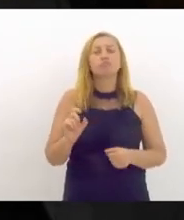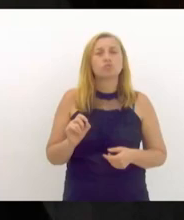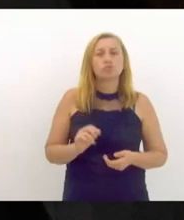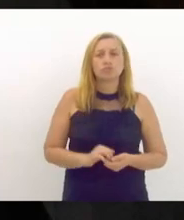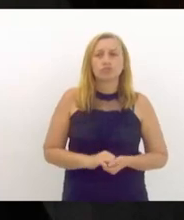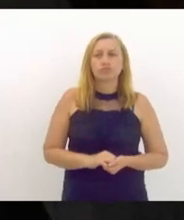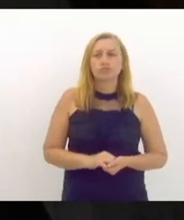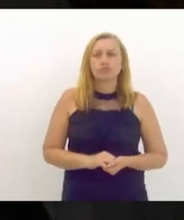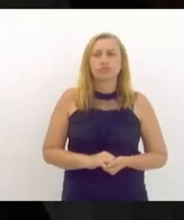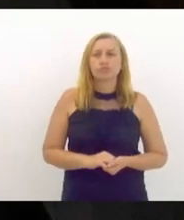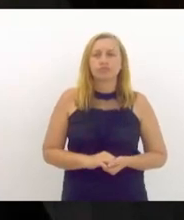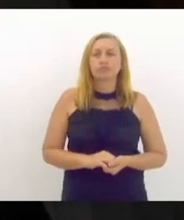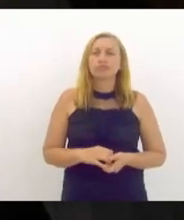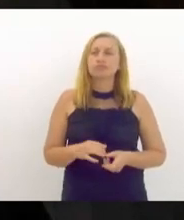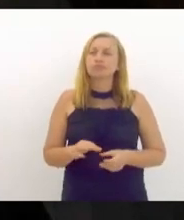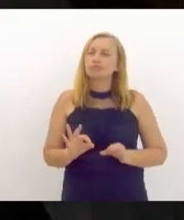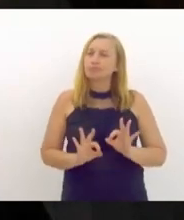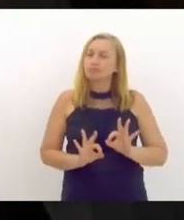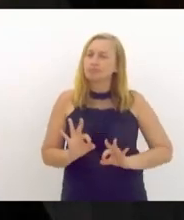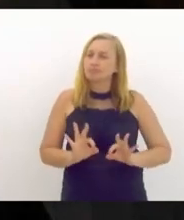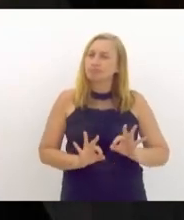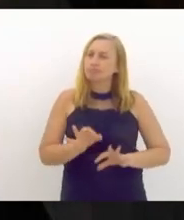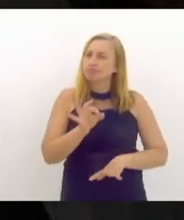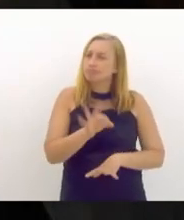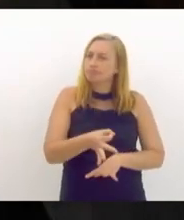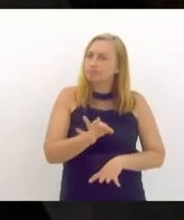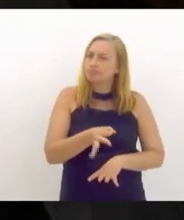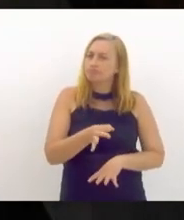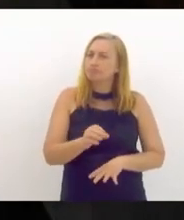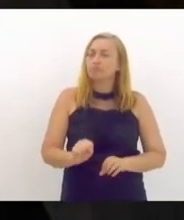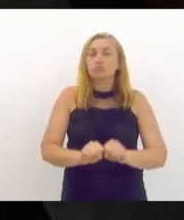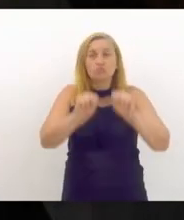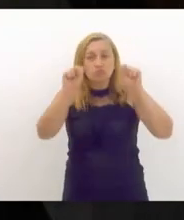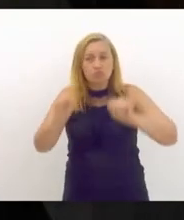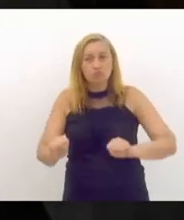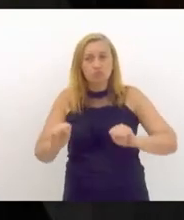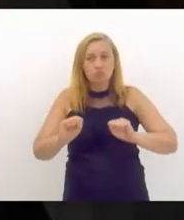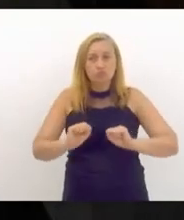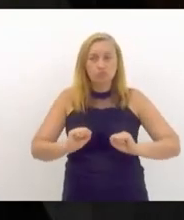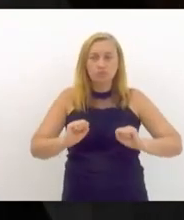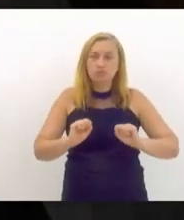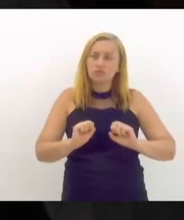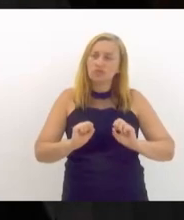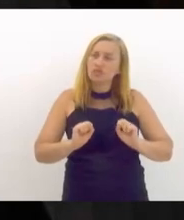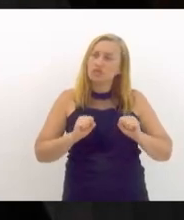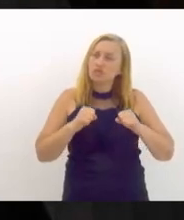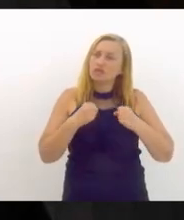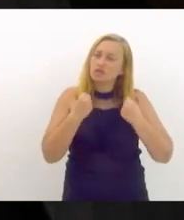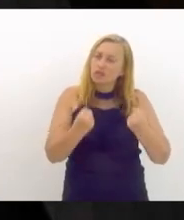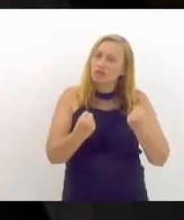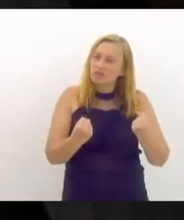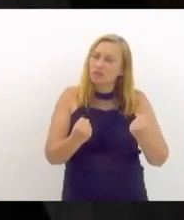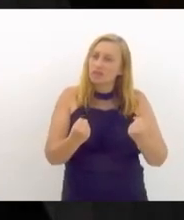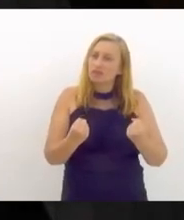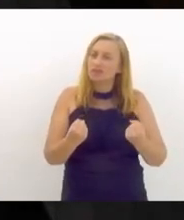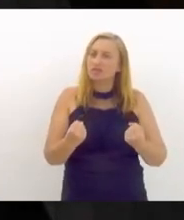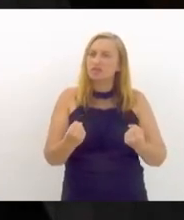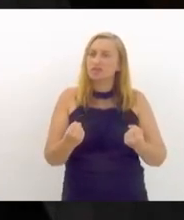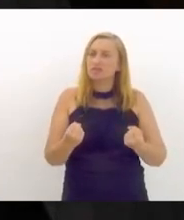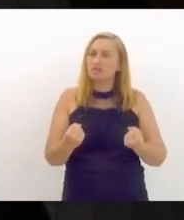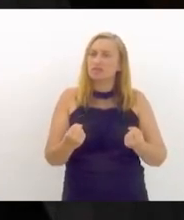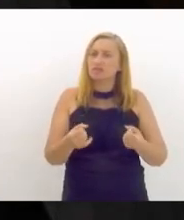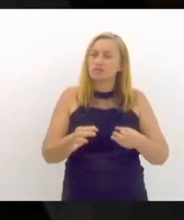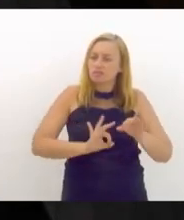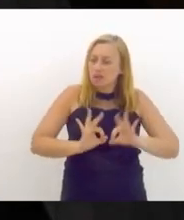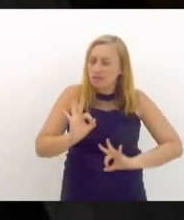é montar efetivamente um sistema de defesa civil estadual muito bem